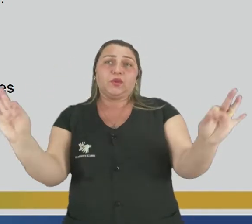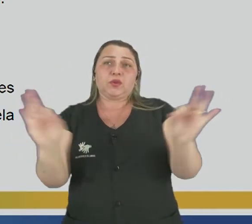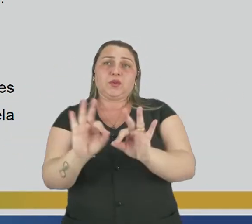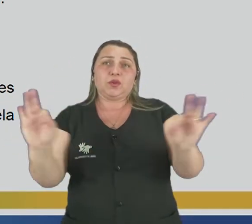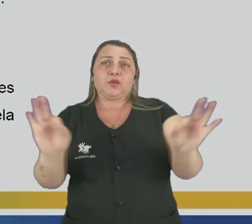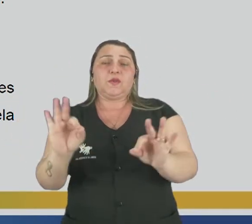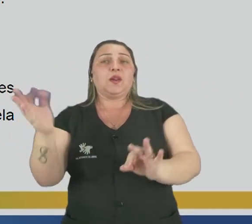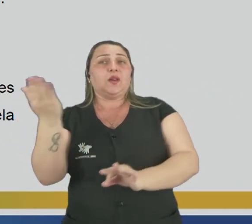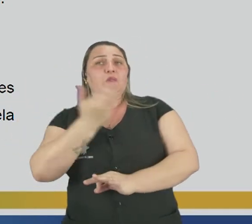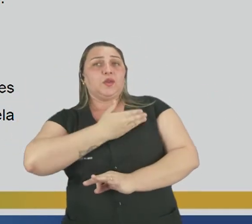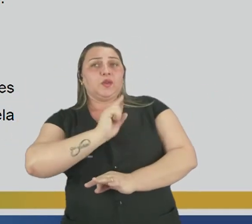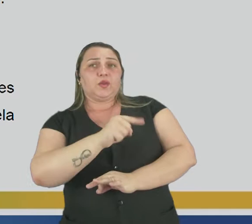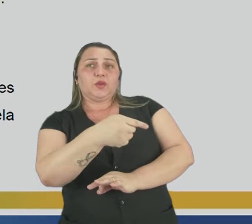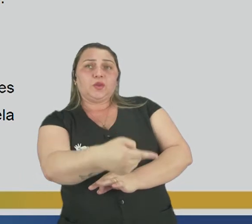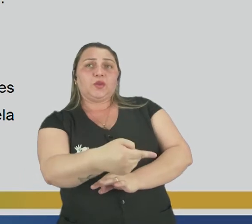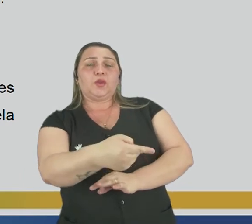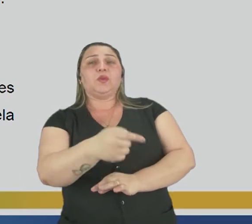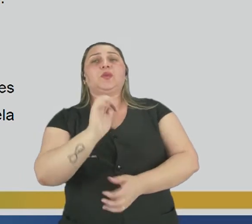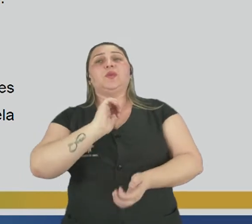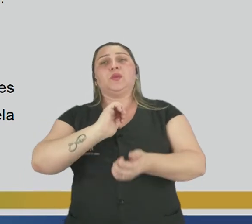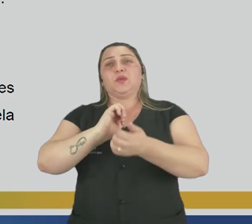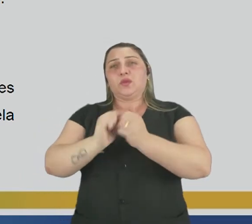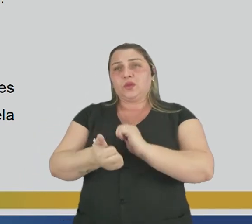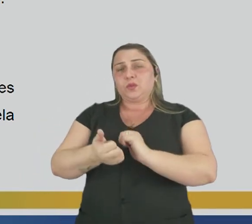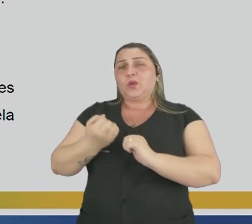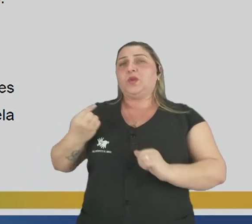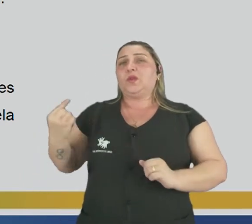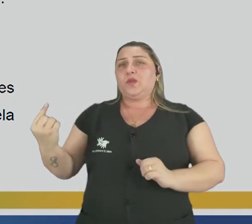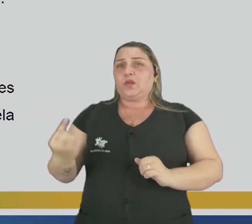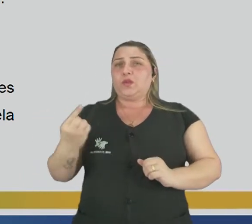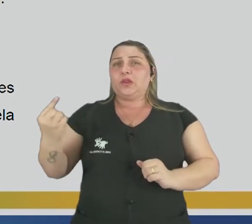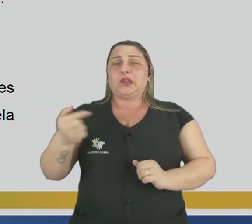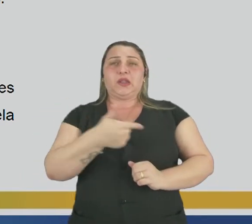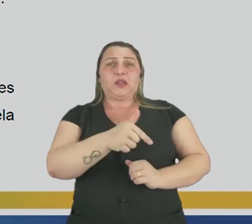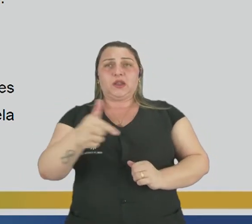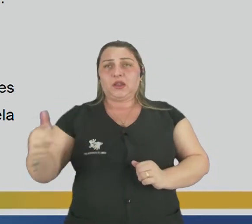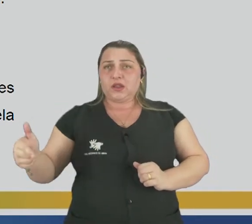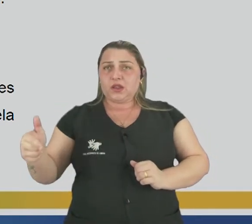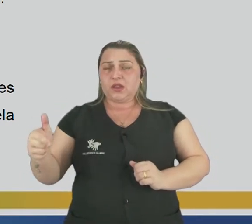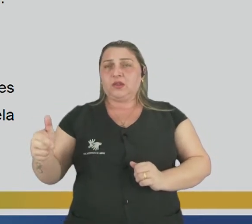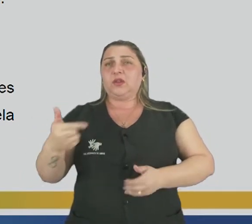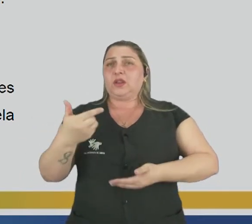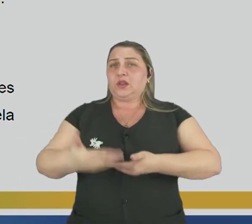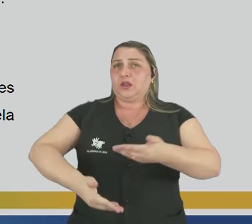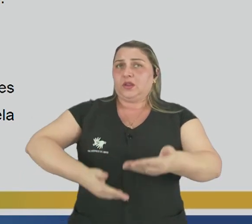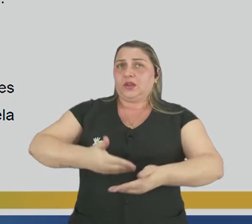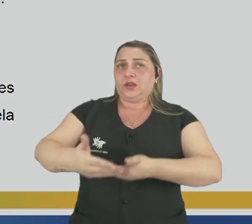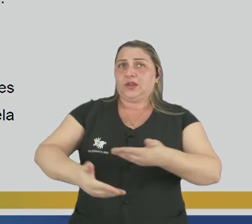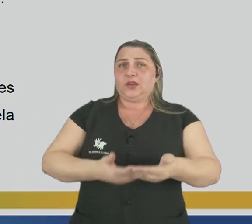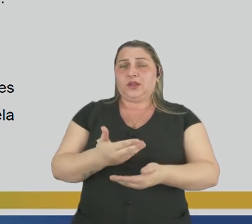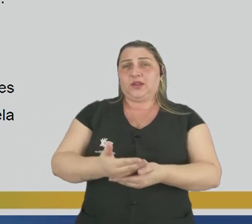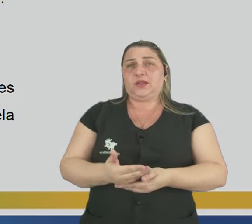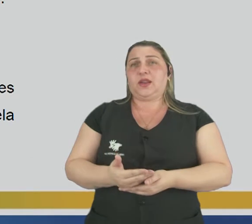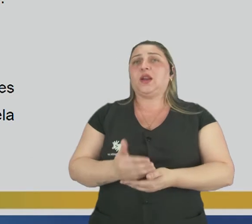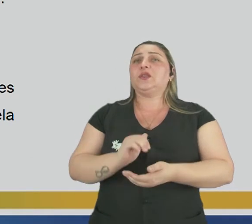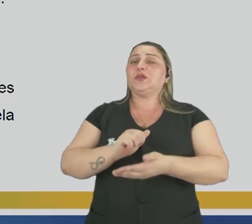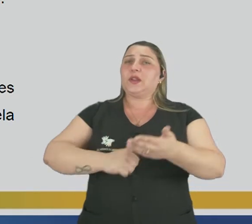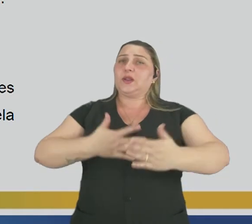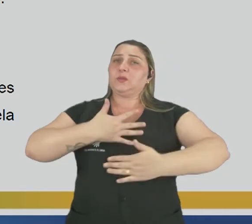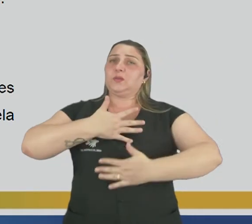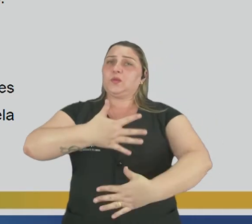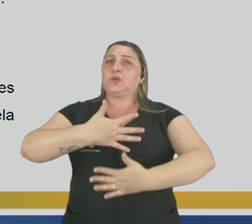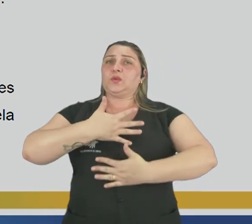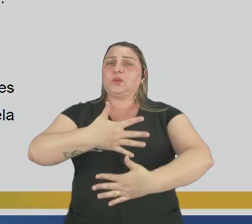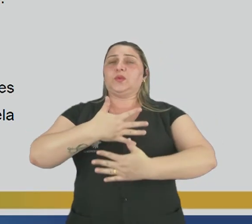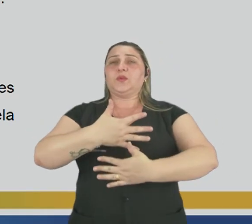um companheiro. E os esportes individuais que não há interação com o oponente são atividades motoras